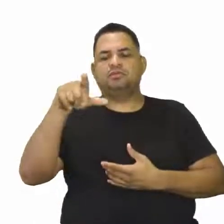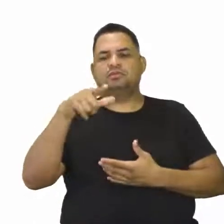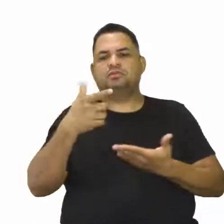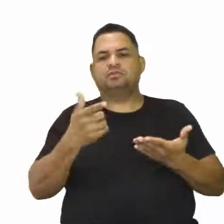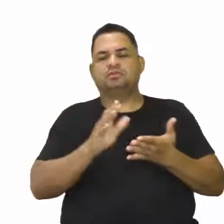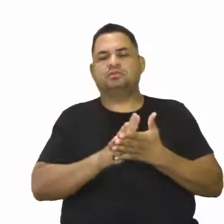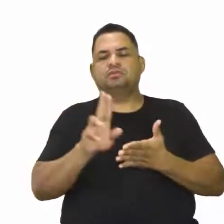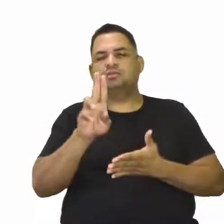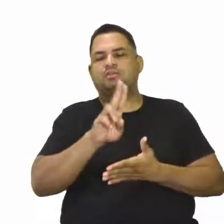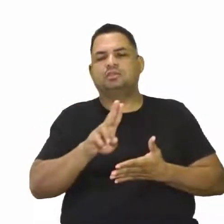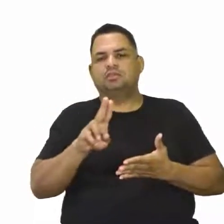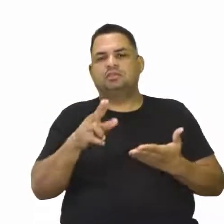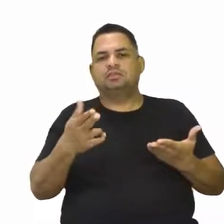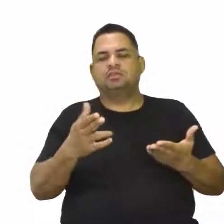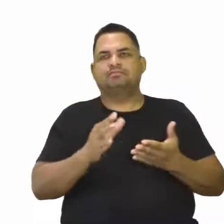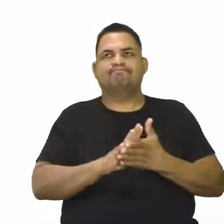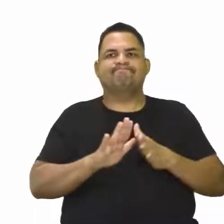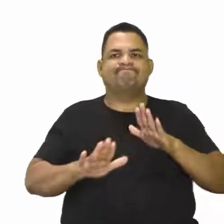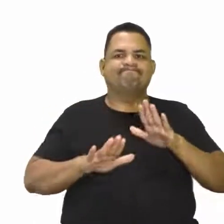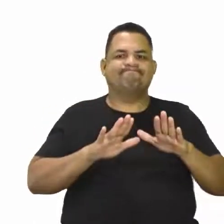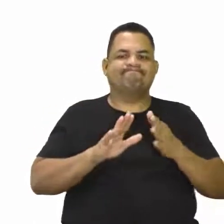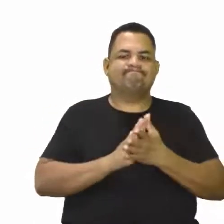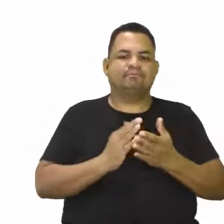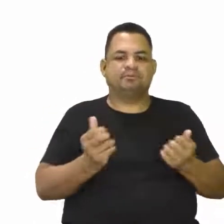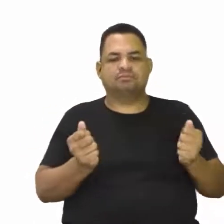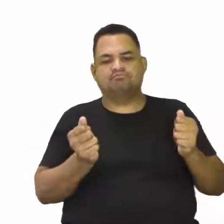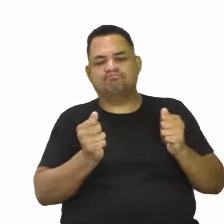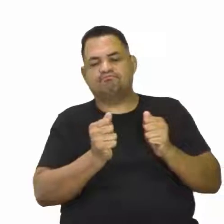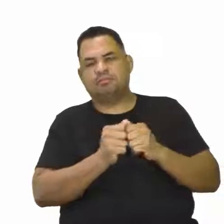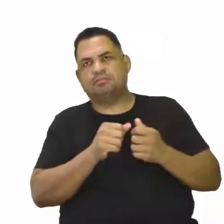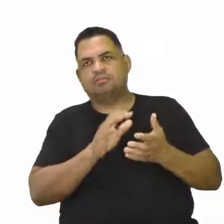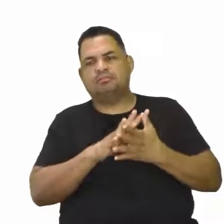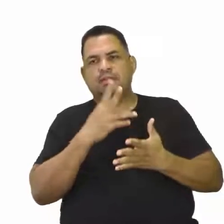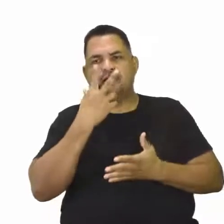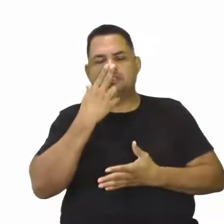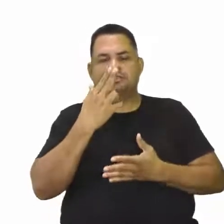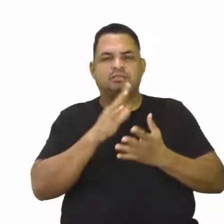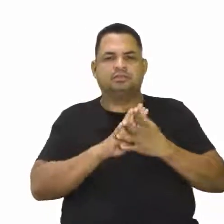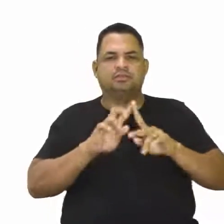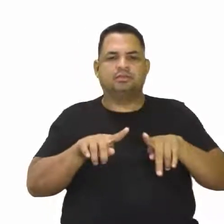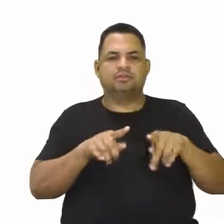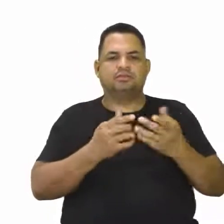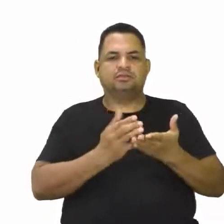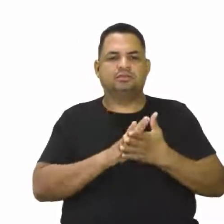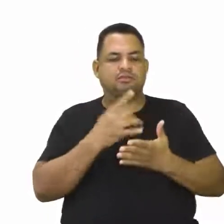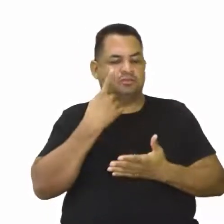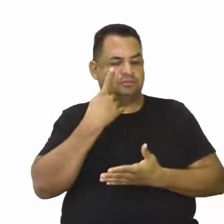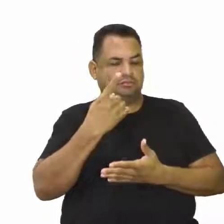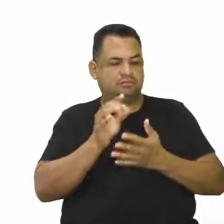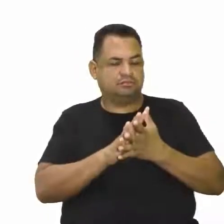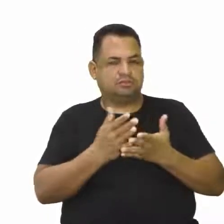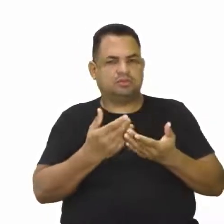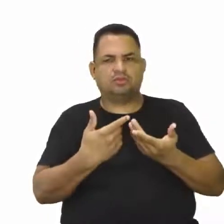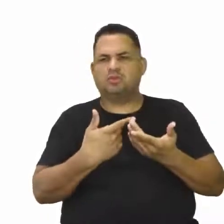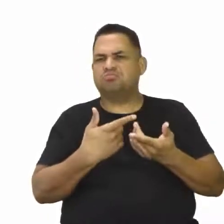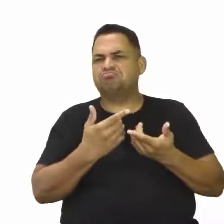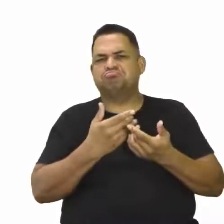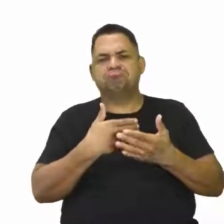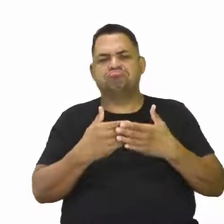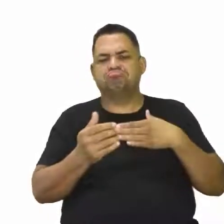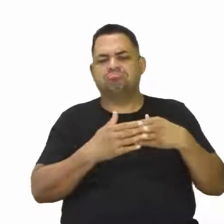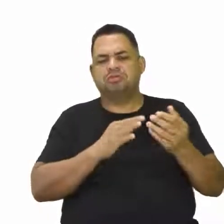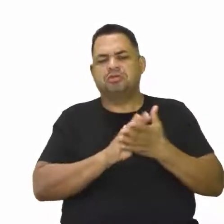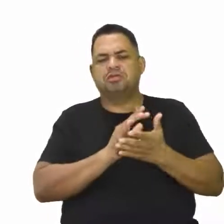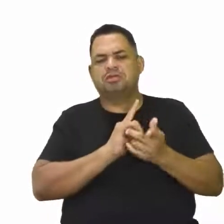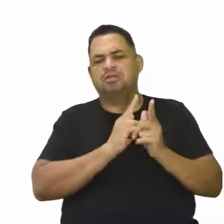que são utilizadas, e às vezes elas são próximas ou até são iguais, mas é só uma questão de dar uma olhadinha. Qualquer gramática que eles